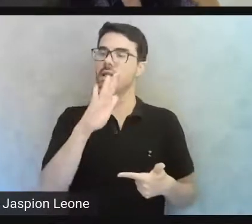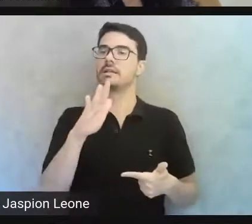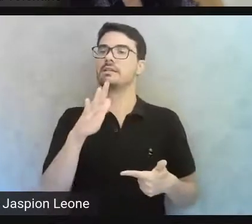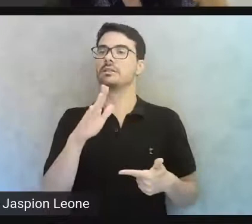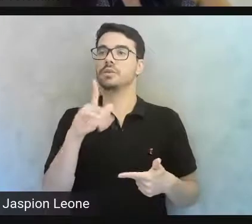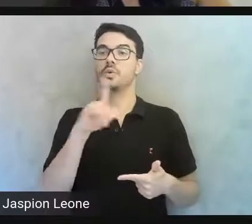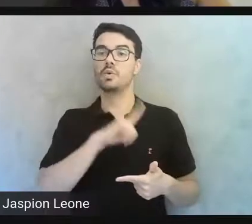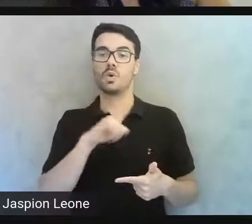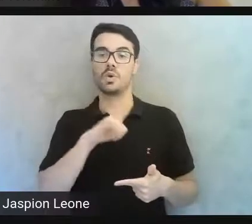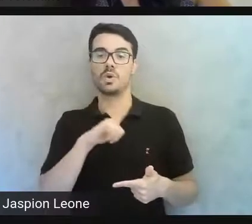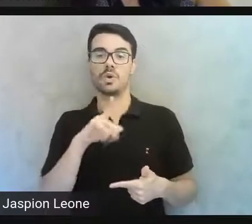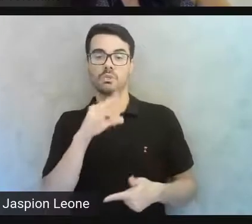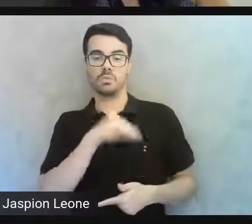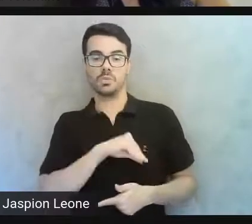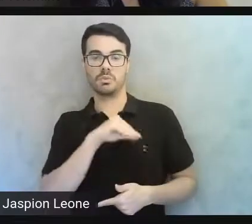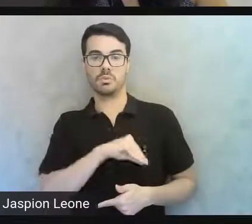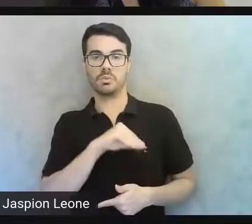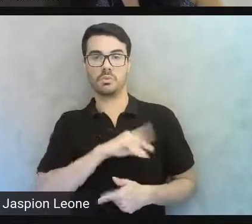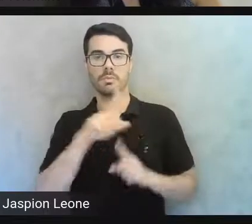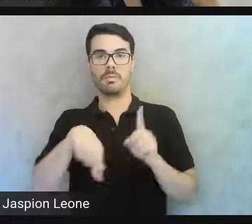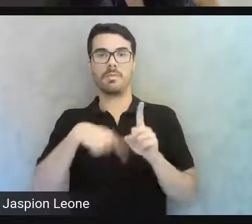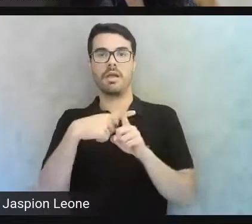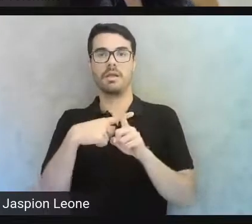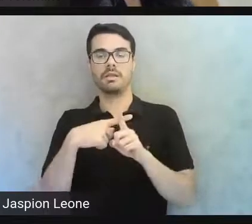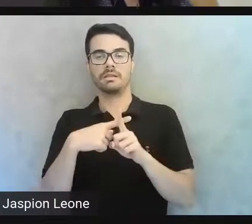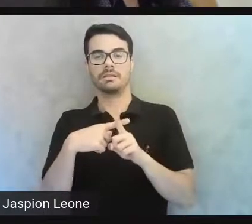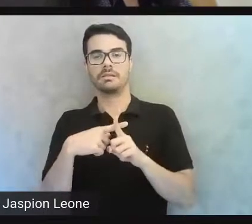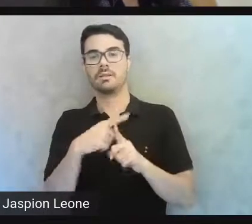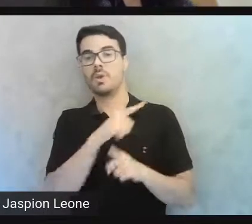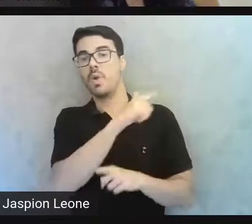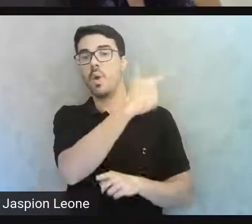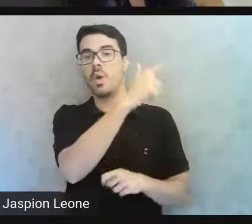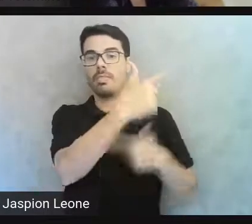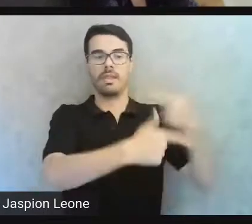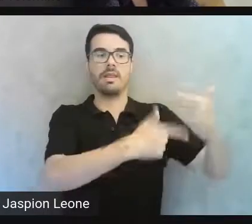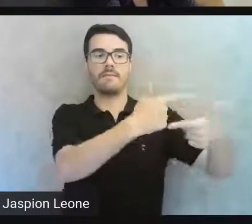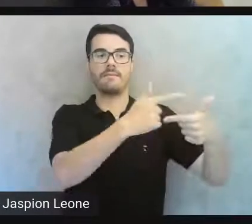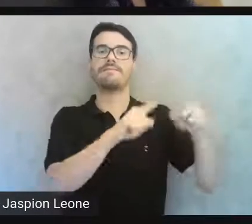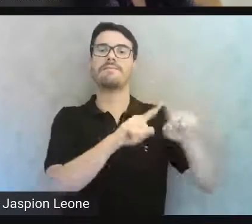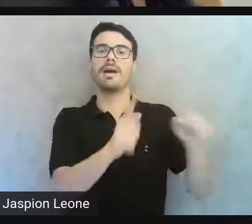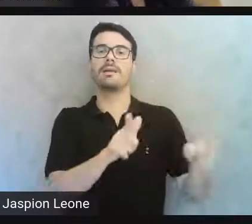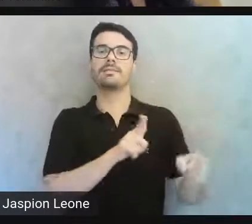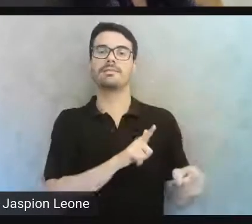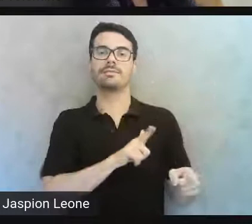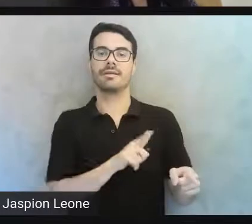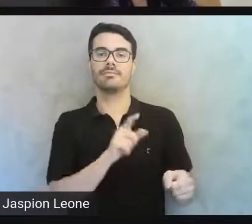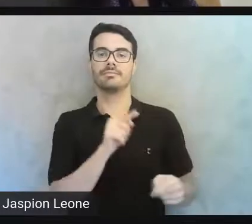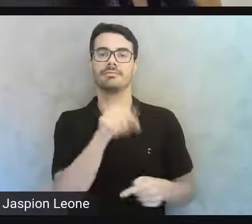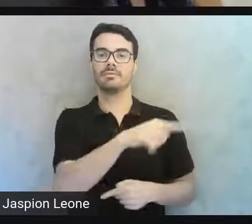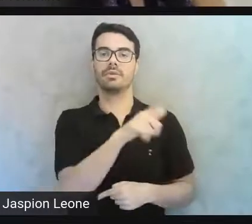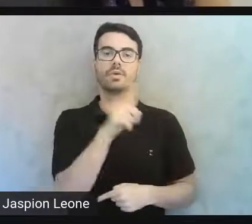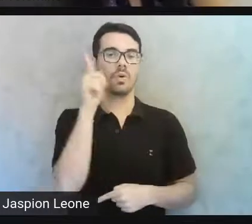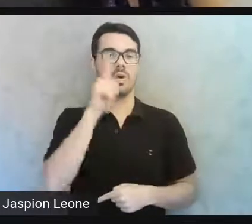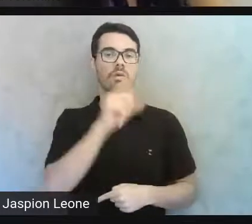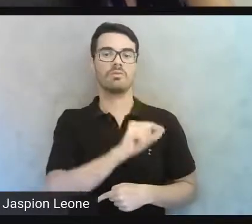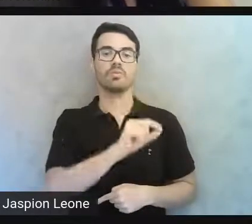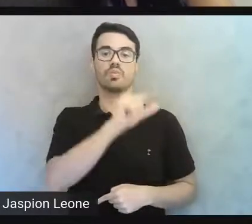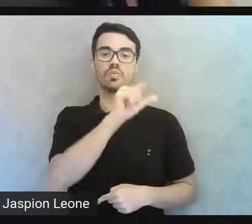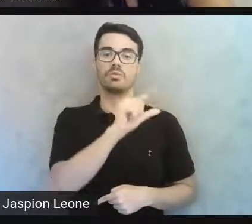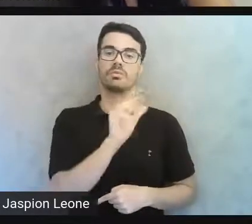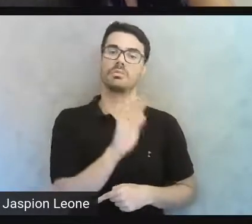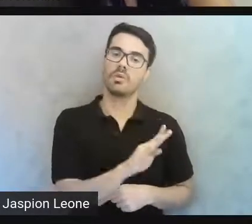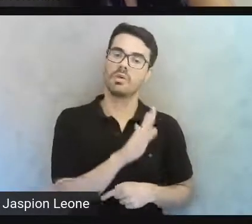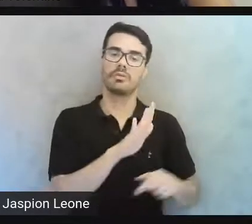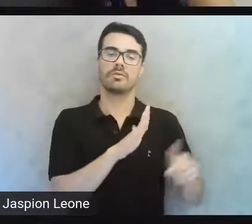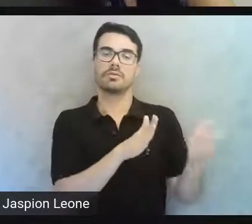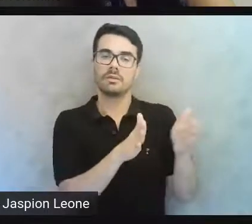renda extra, fazer bicos, enfim. Mas isso tem um efeito limitado, né? Às vezes a pessoa consegue aumentar a renda um pouco durante um período